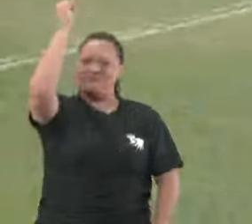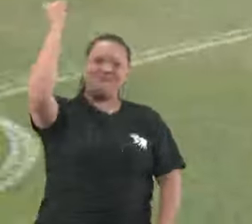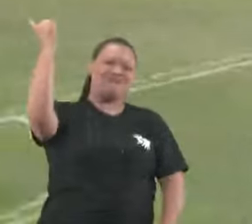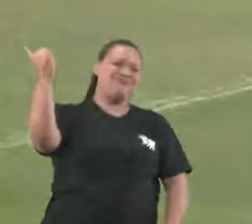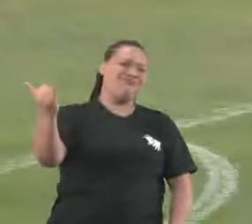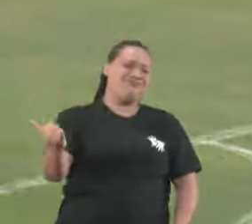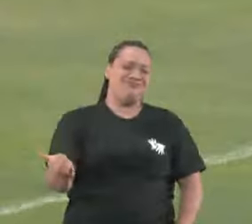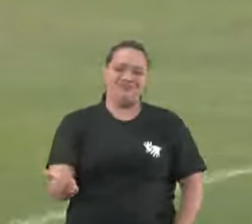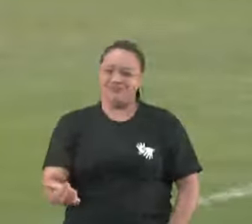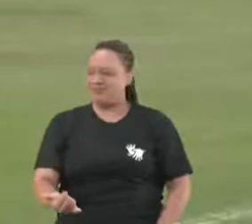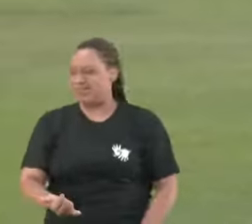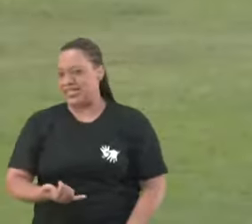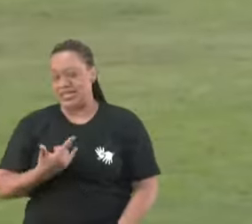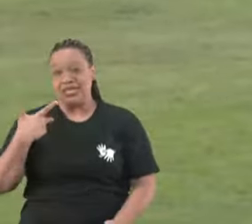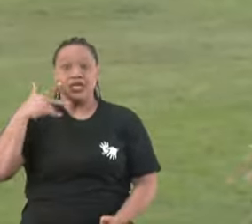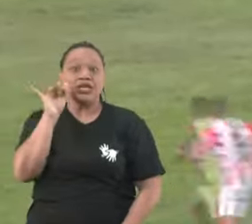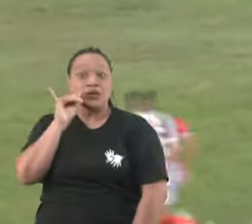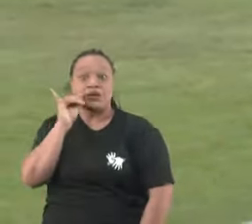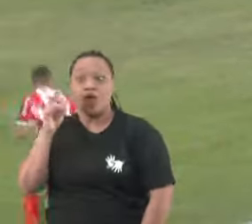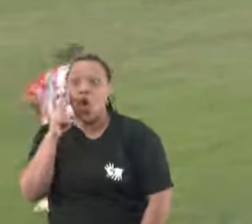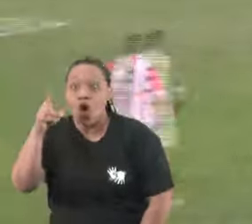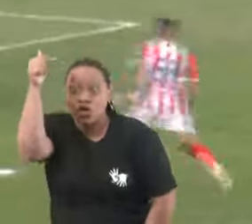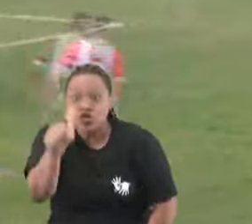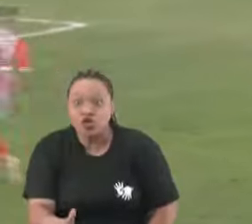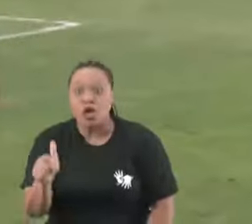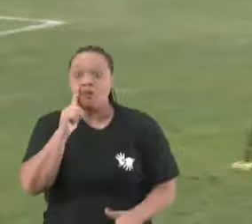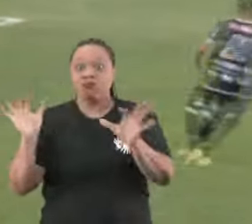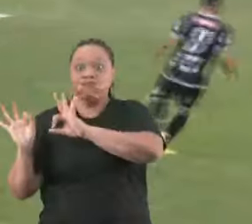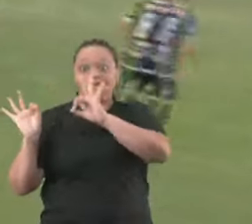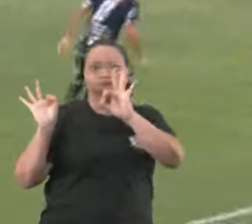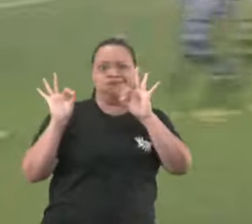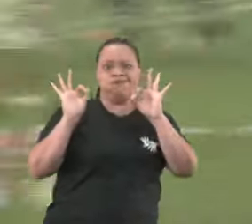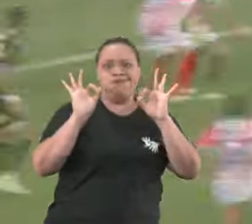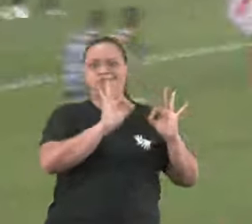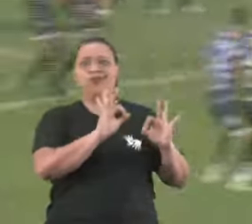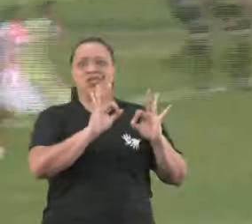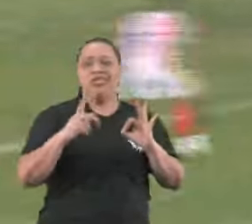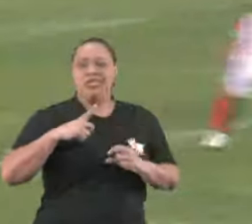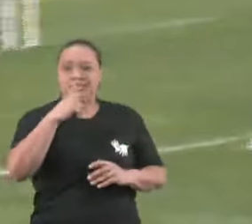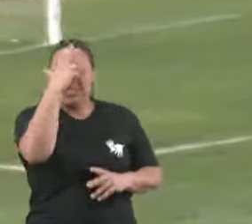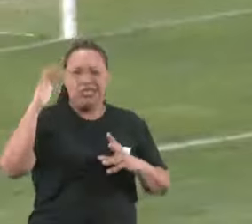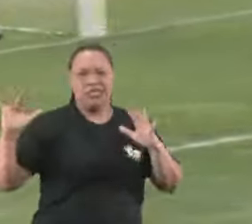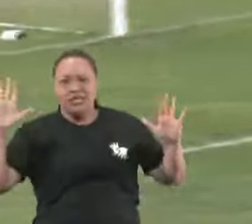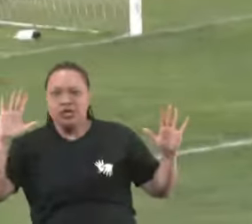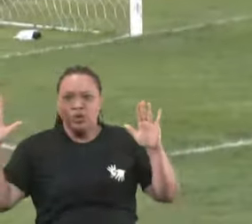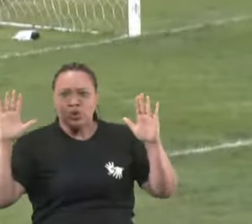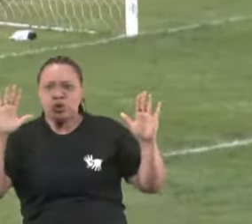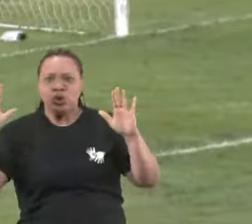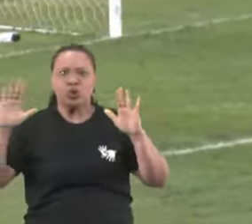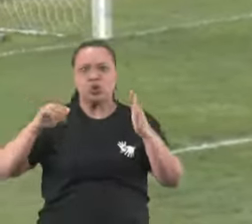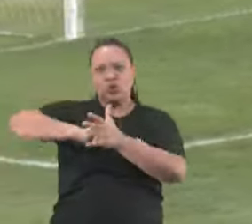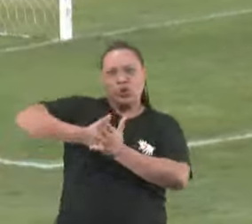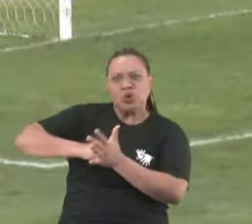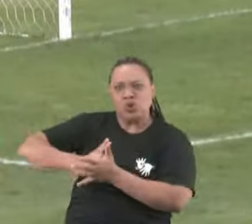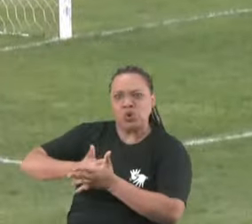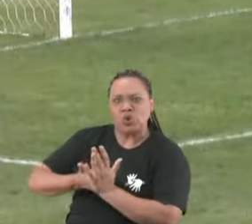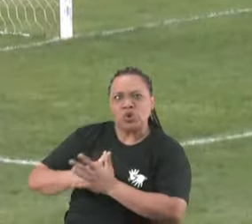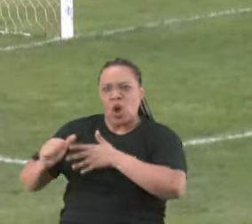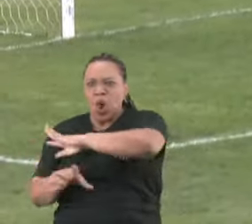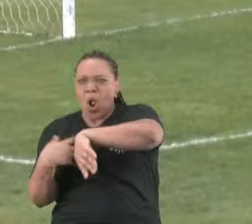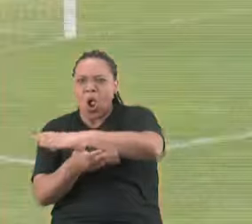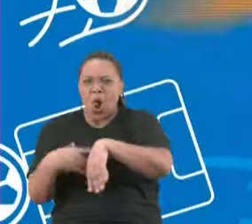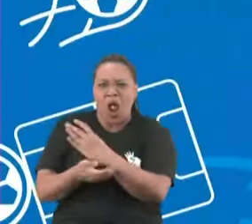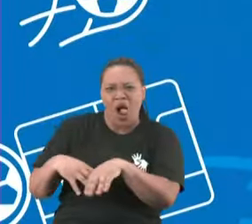da defensiva arapiraquense. Veja comigo na repetição como teve liberdade o Hereda, a zaga estava desconjuntada, tentou o domínio